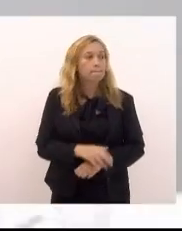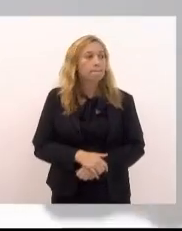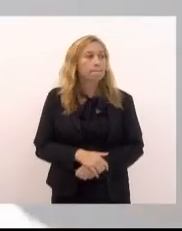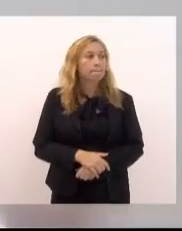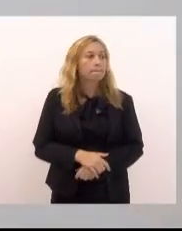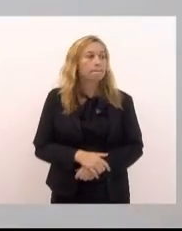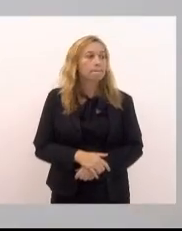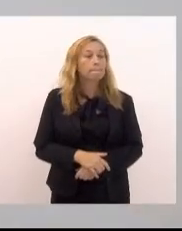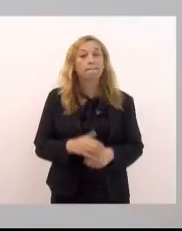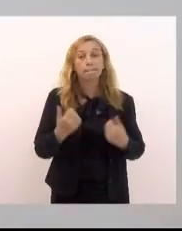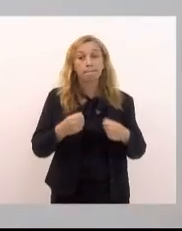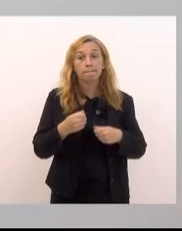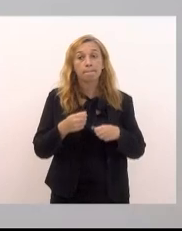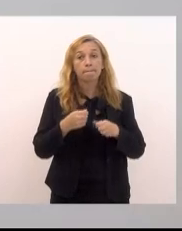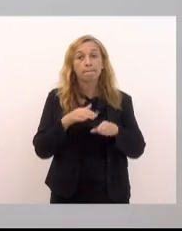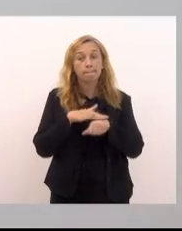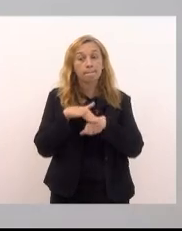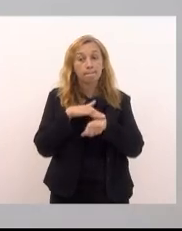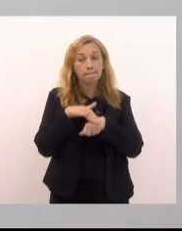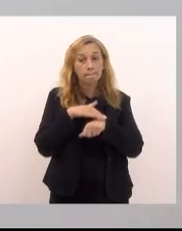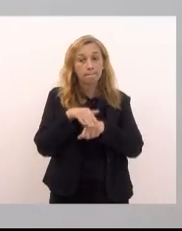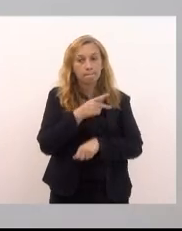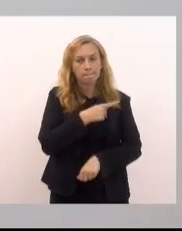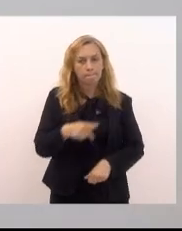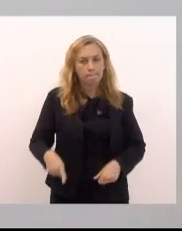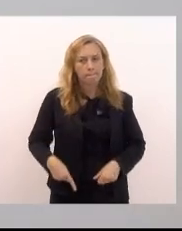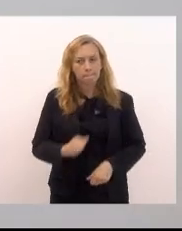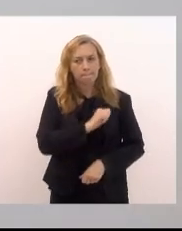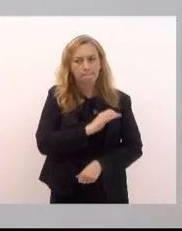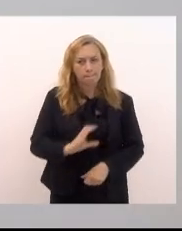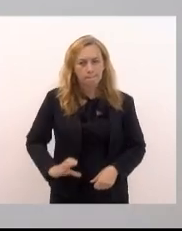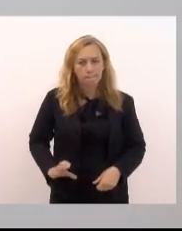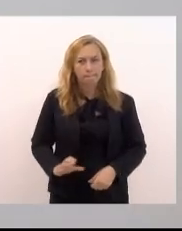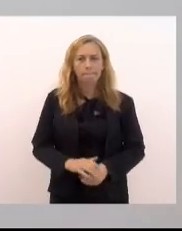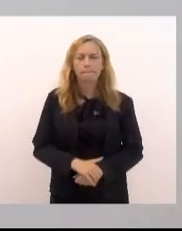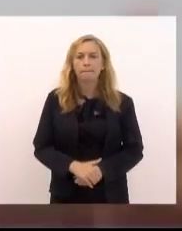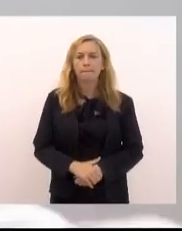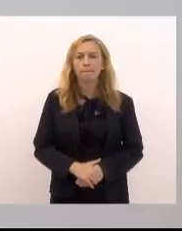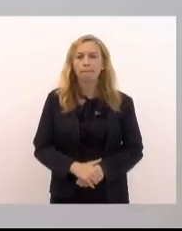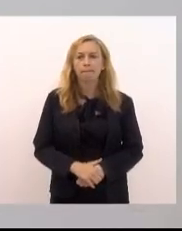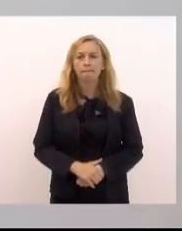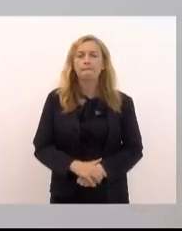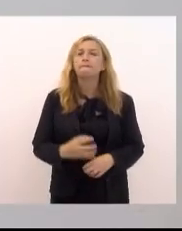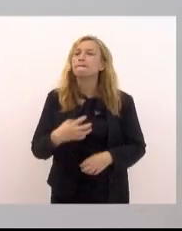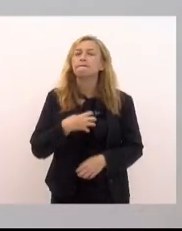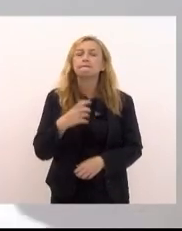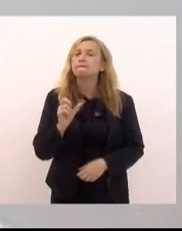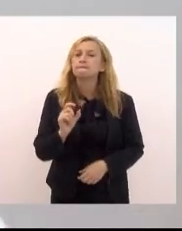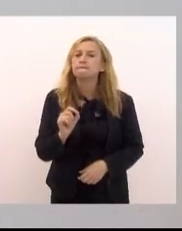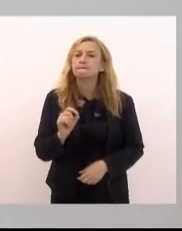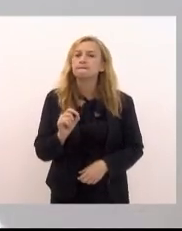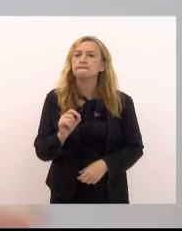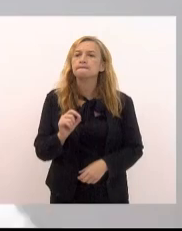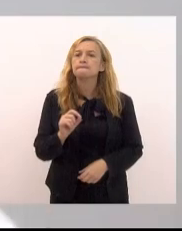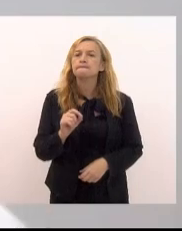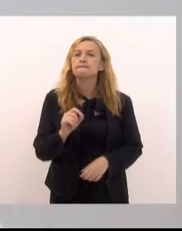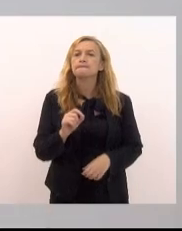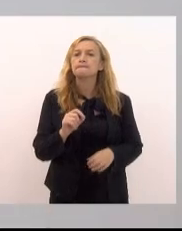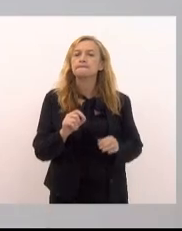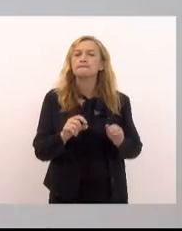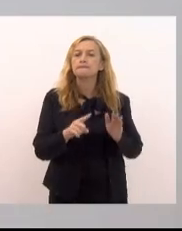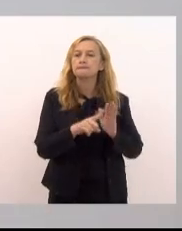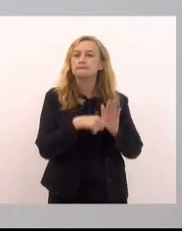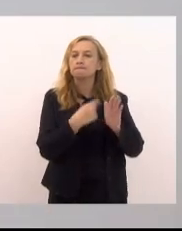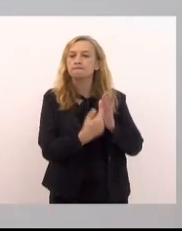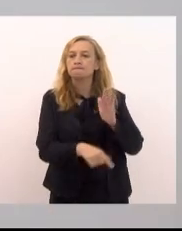deva até conversar com o presidente André Ceciliano, no sentido de trazer esses vetos exatamente